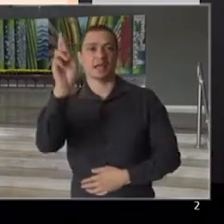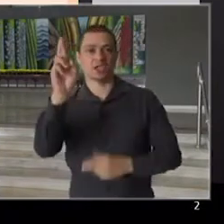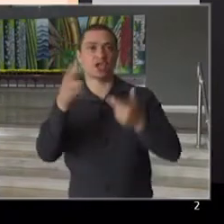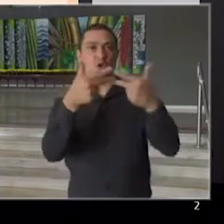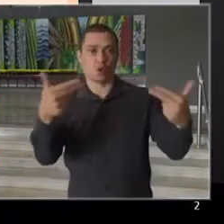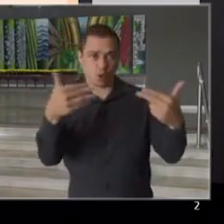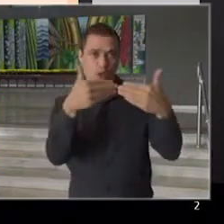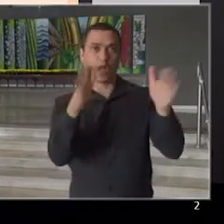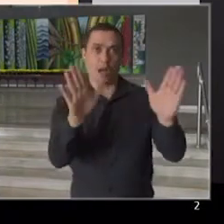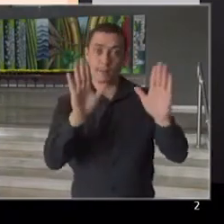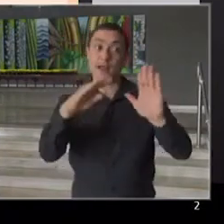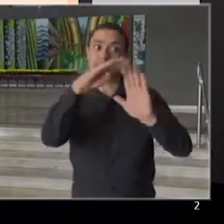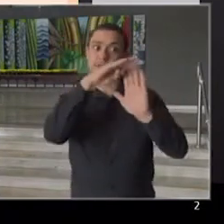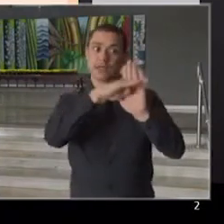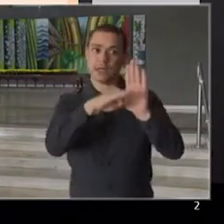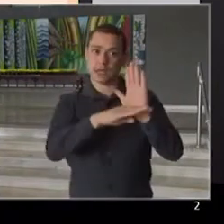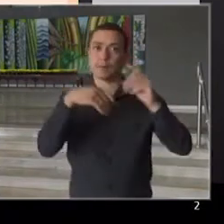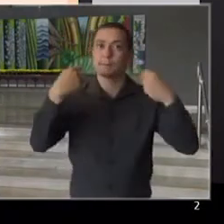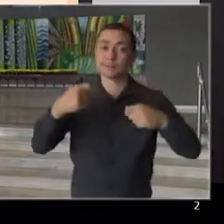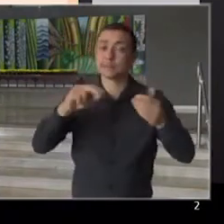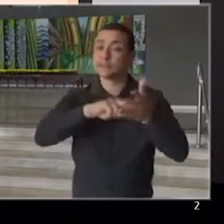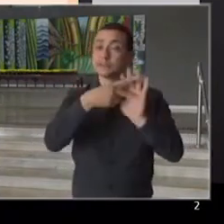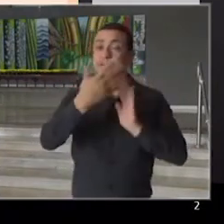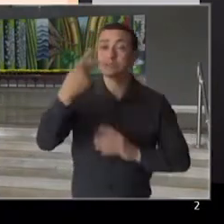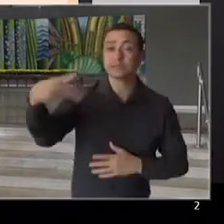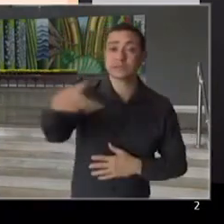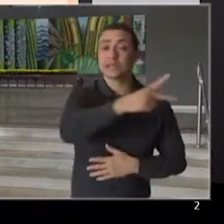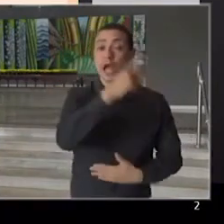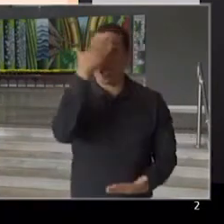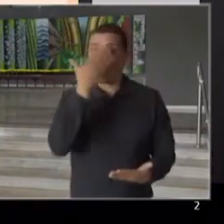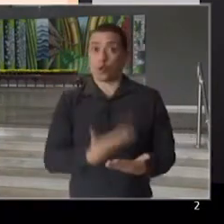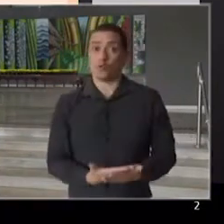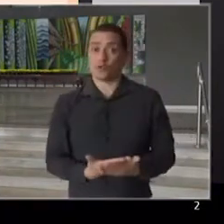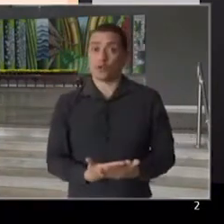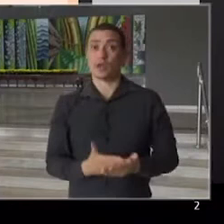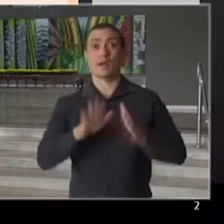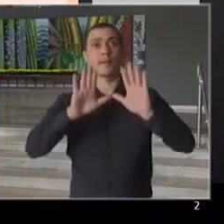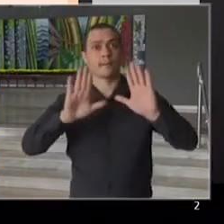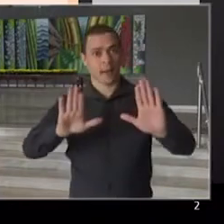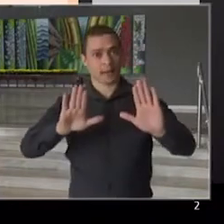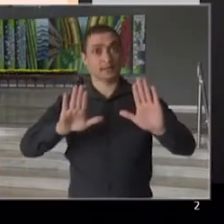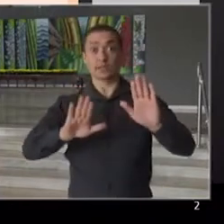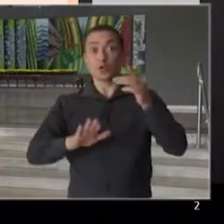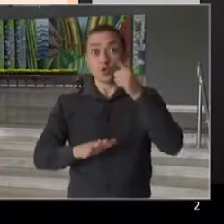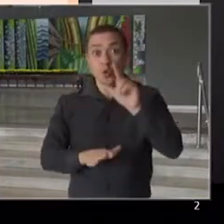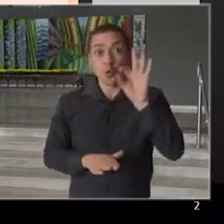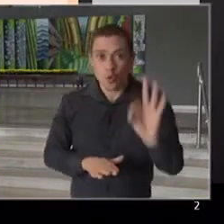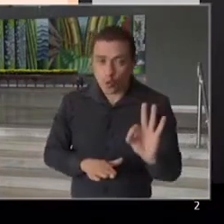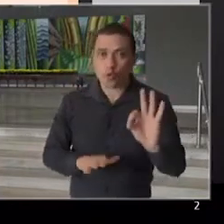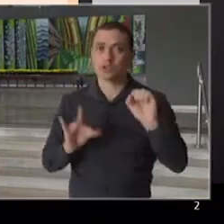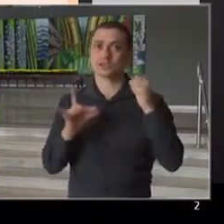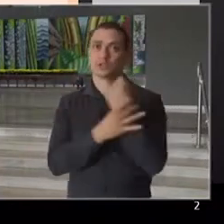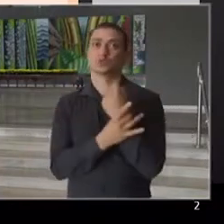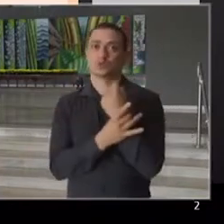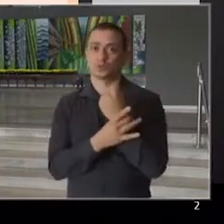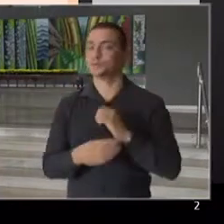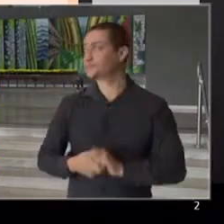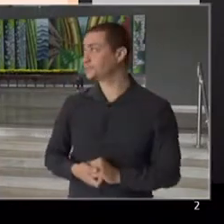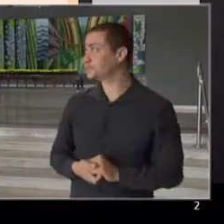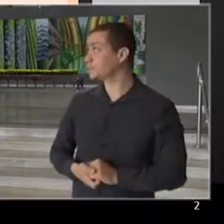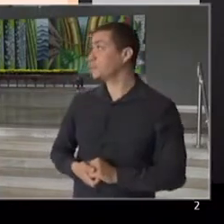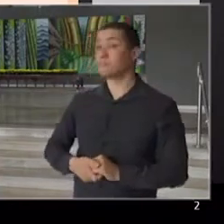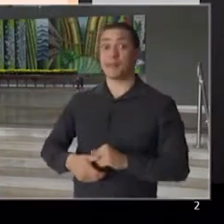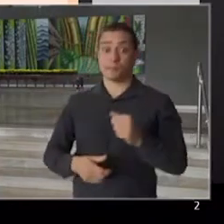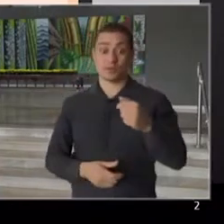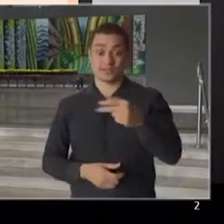protocolos, novamente um voto de confiança para todos, mas para que possamos fazer isso com toda a segurança. A